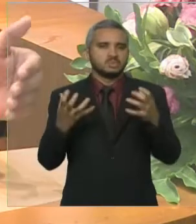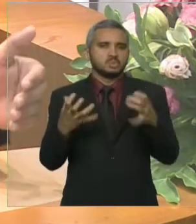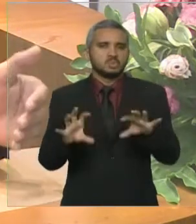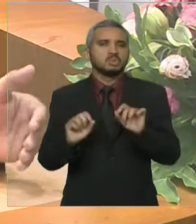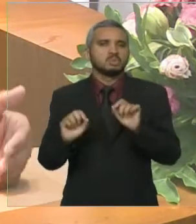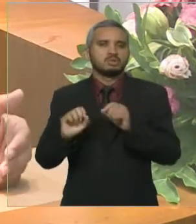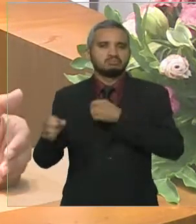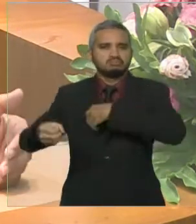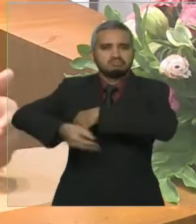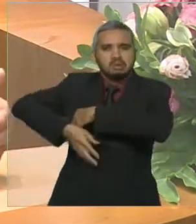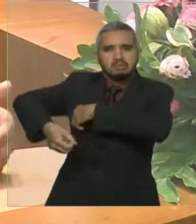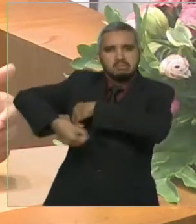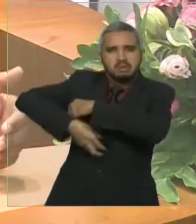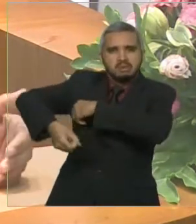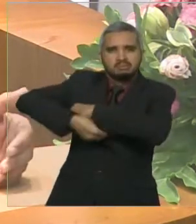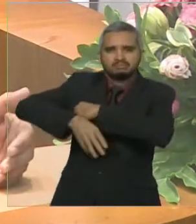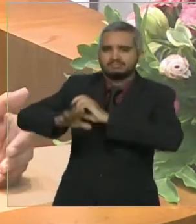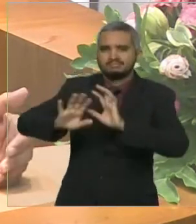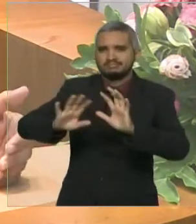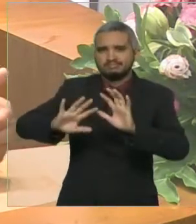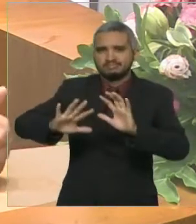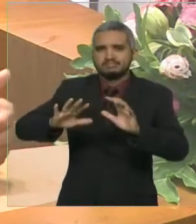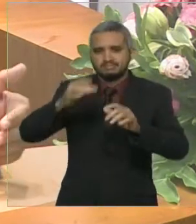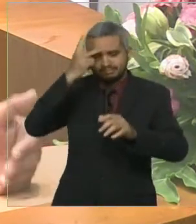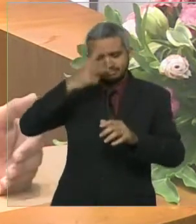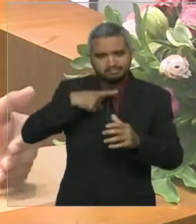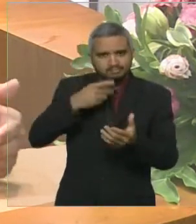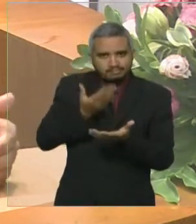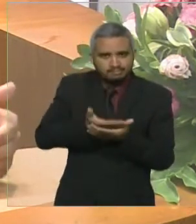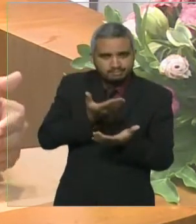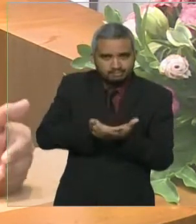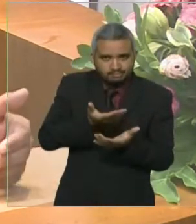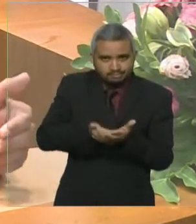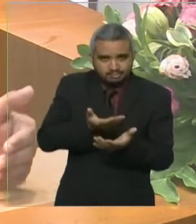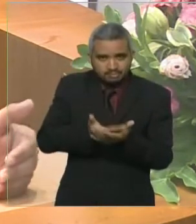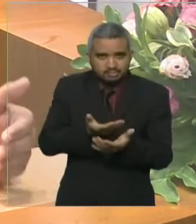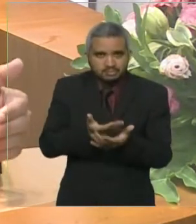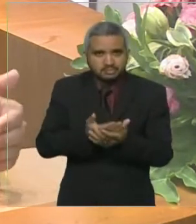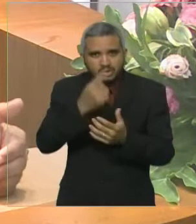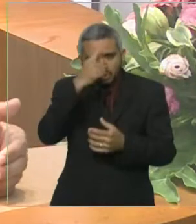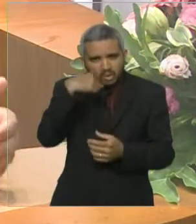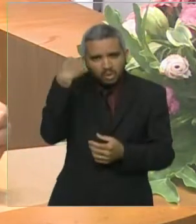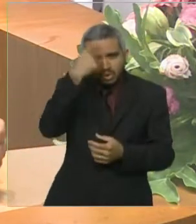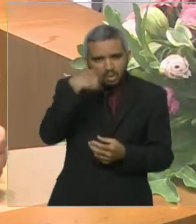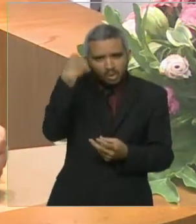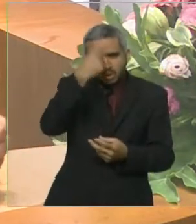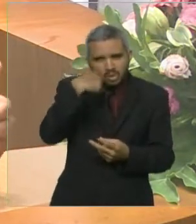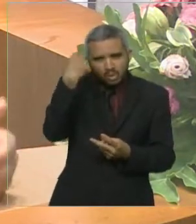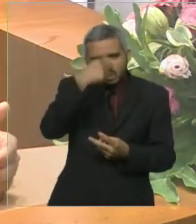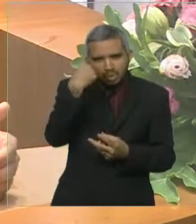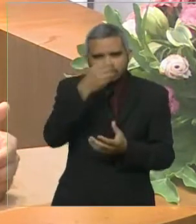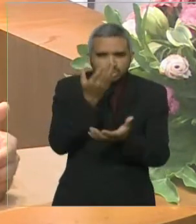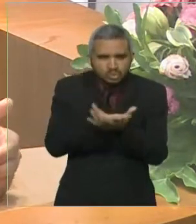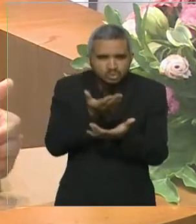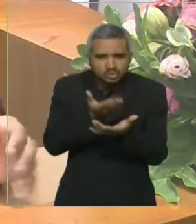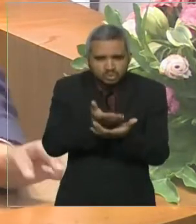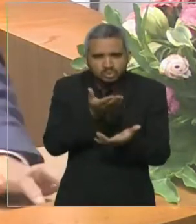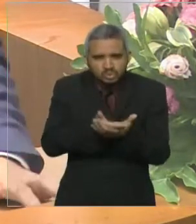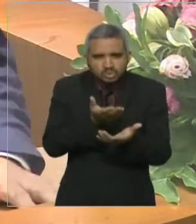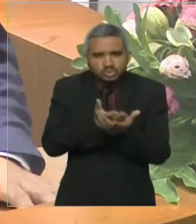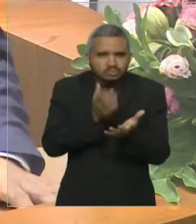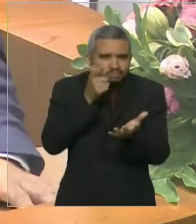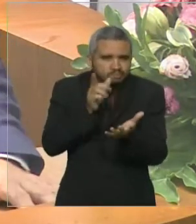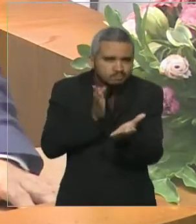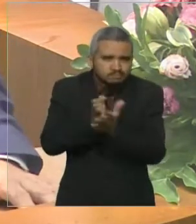depender do poder público. Aquelas pessoas que se submetem a horas e horas estudando para conquistar uma vaga no